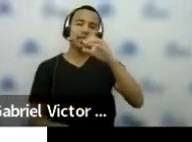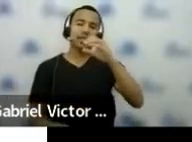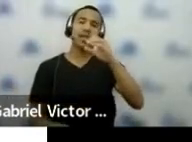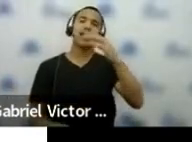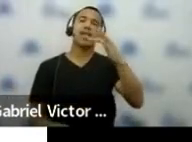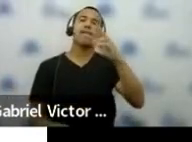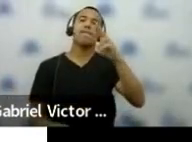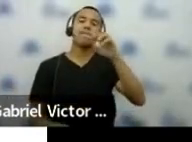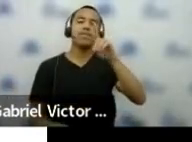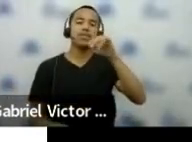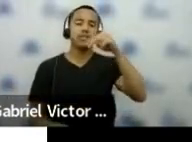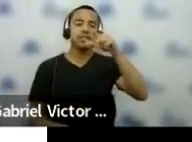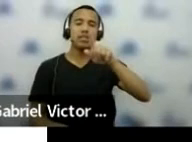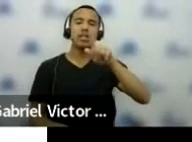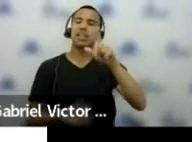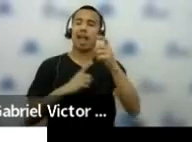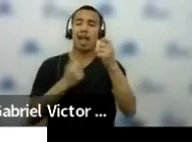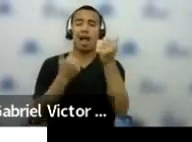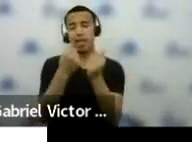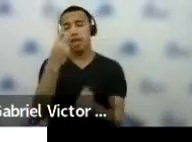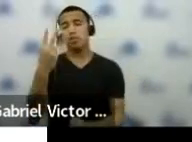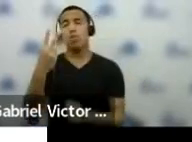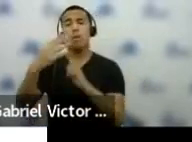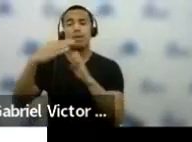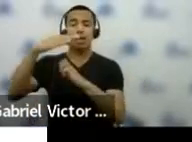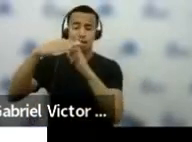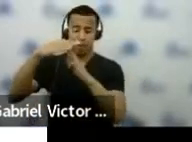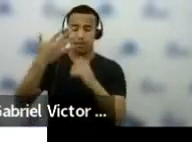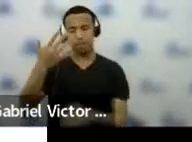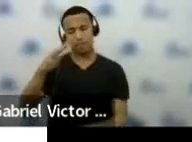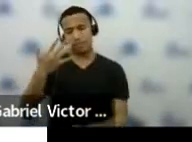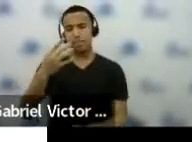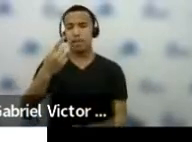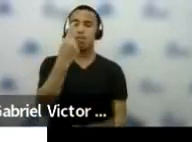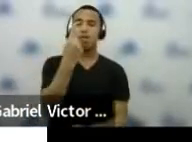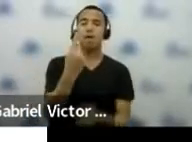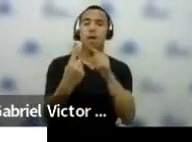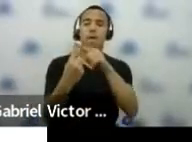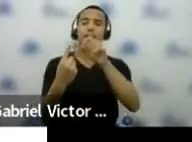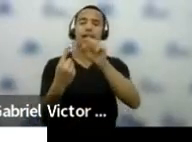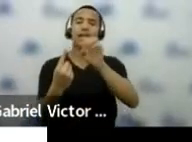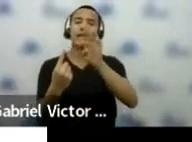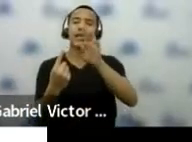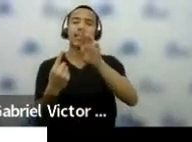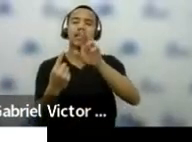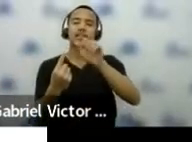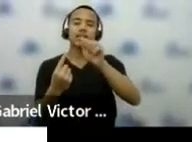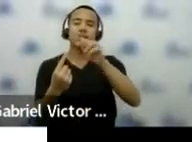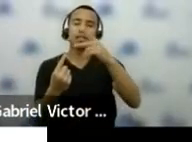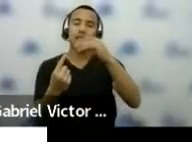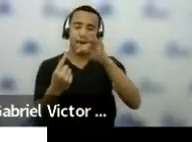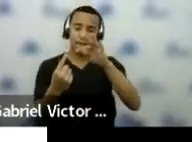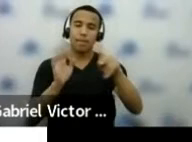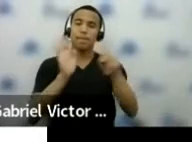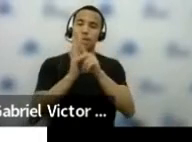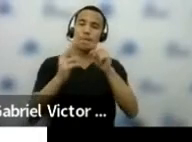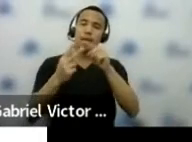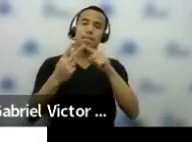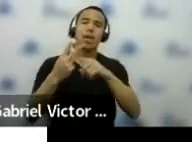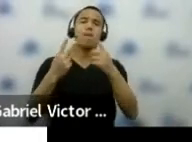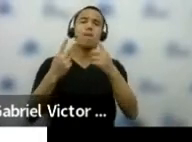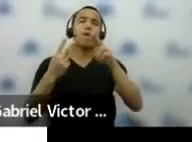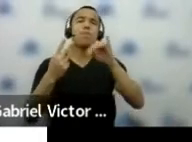apoiar projetos de pelo menos 2 empresas, uma startup e 2 unidades Embrapi. Então,